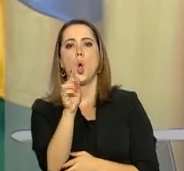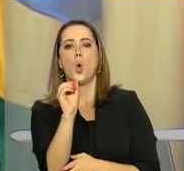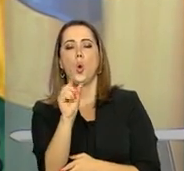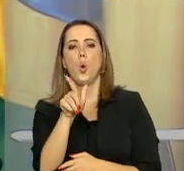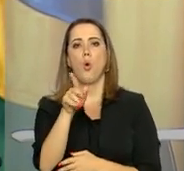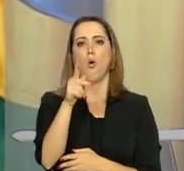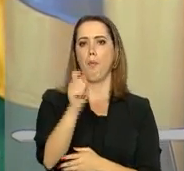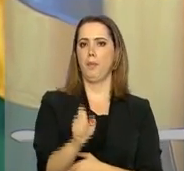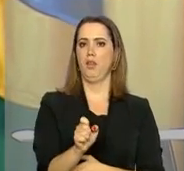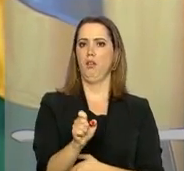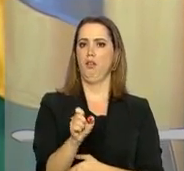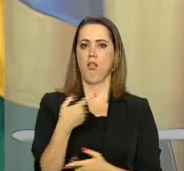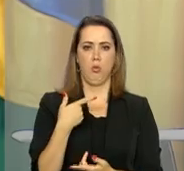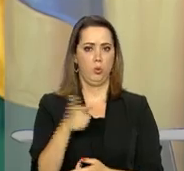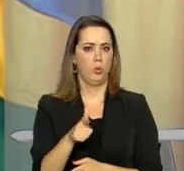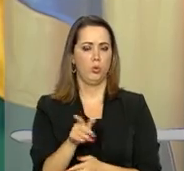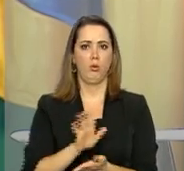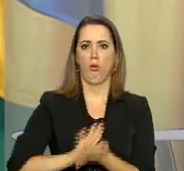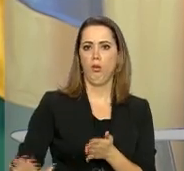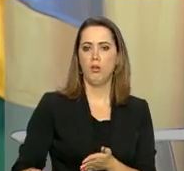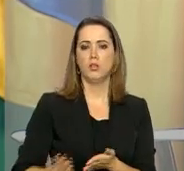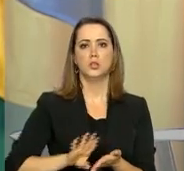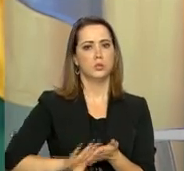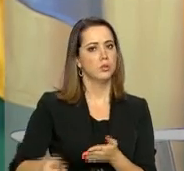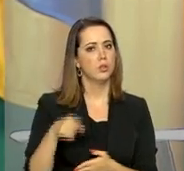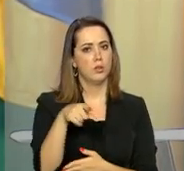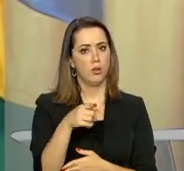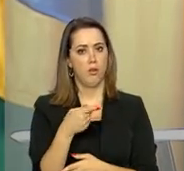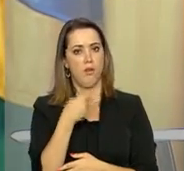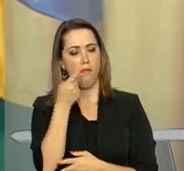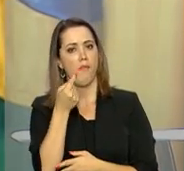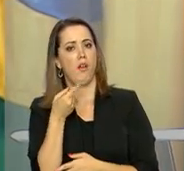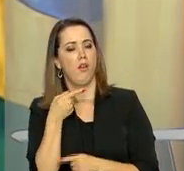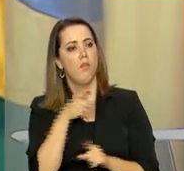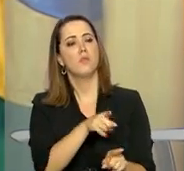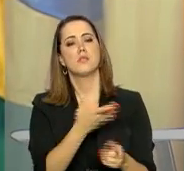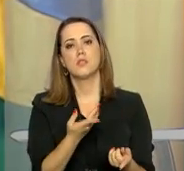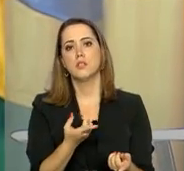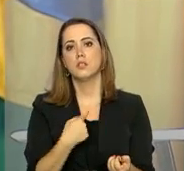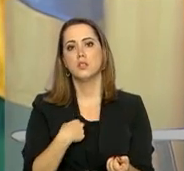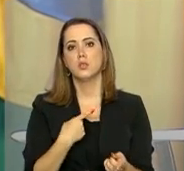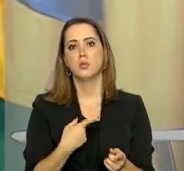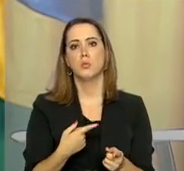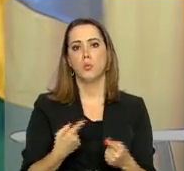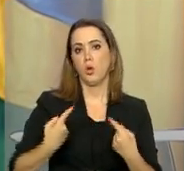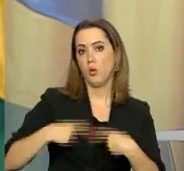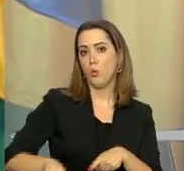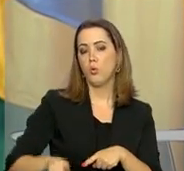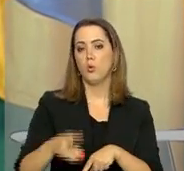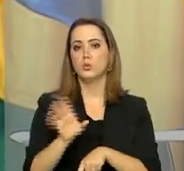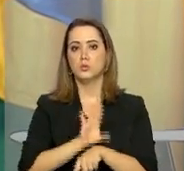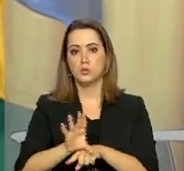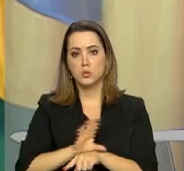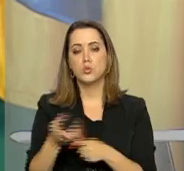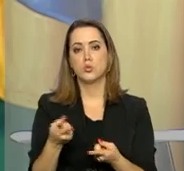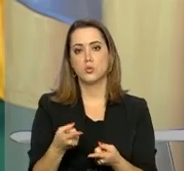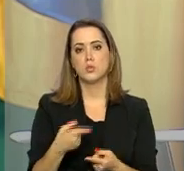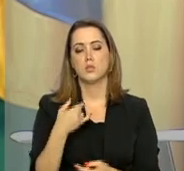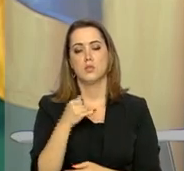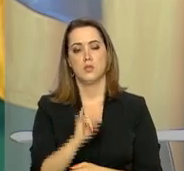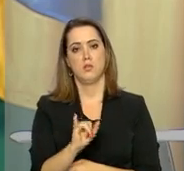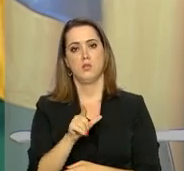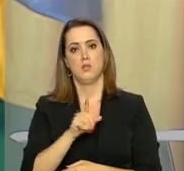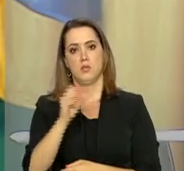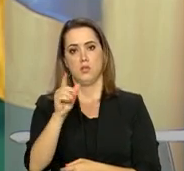vez em quando você vai a um lugar, golpista, golpista, diz ele, golpista é você, que está contra a Constituição, né? Golpe é aquele que propõe